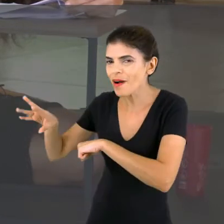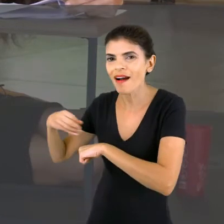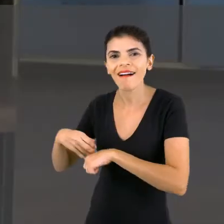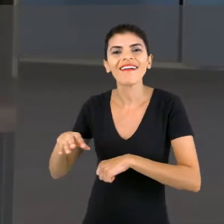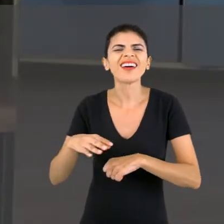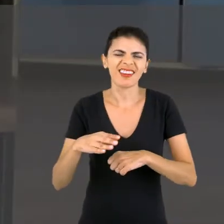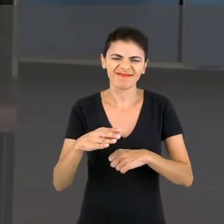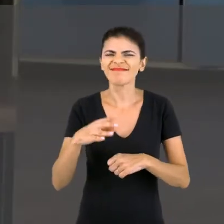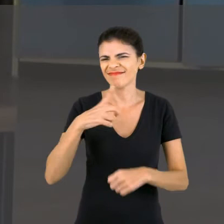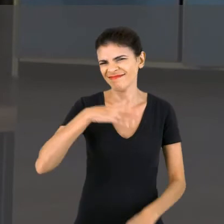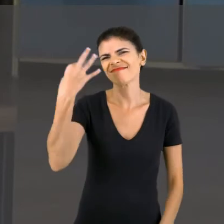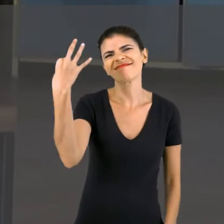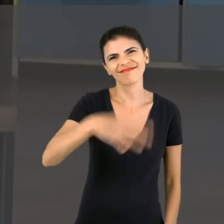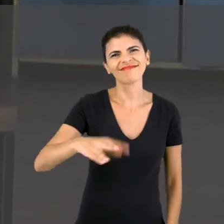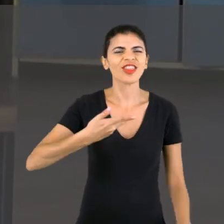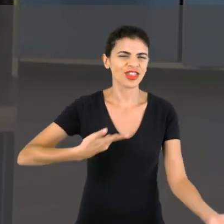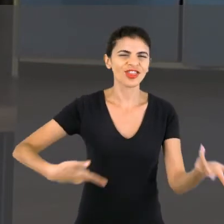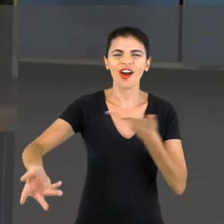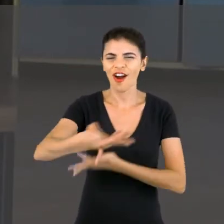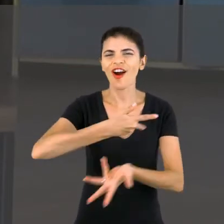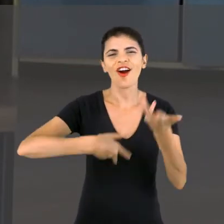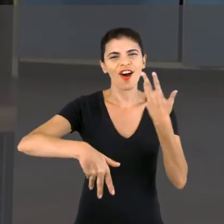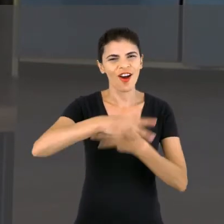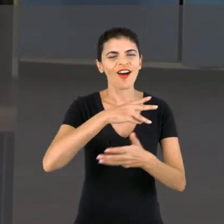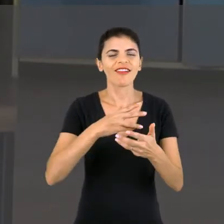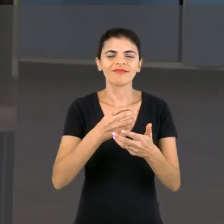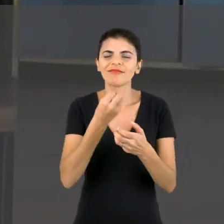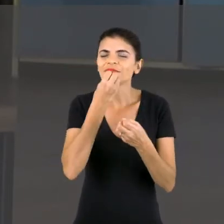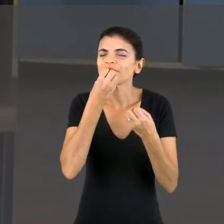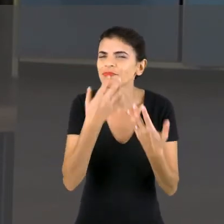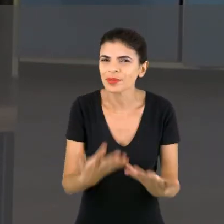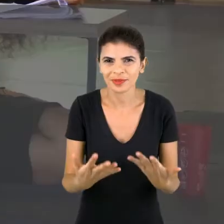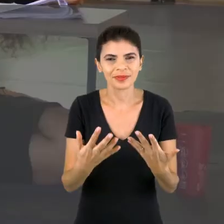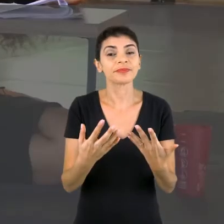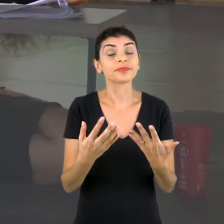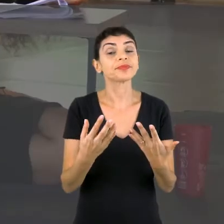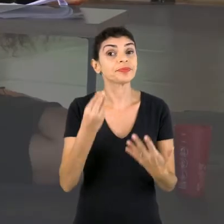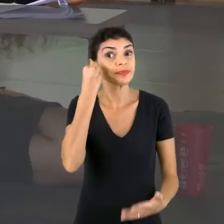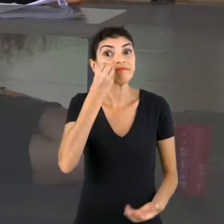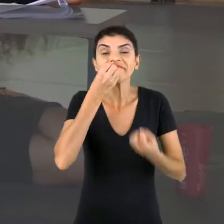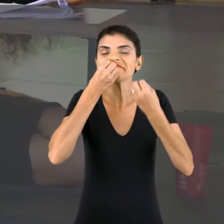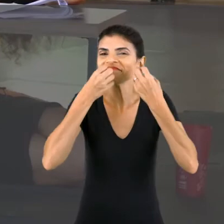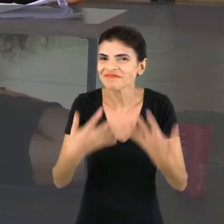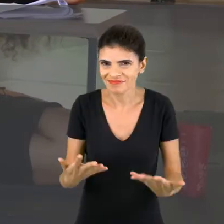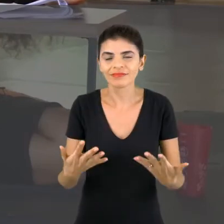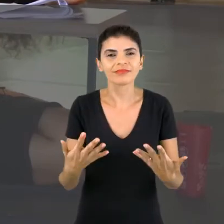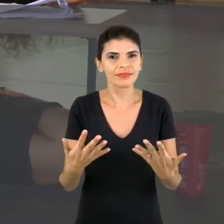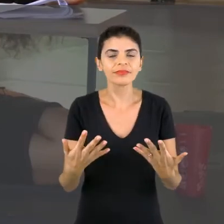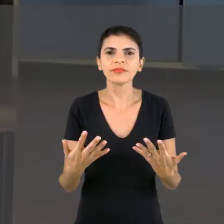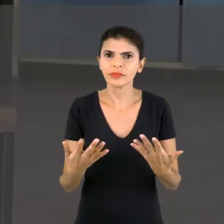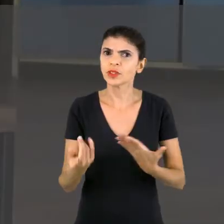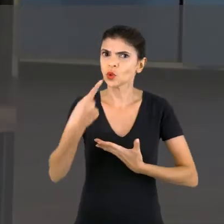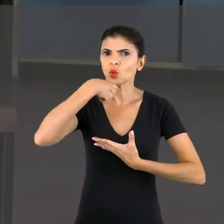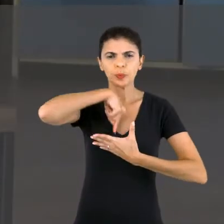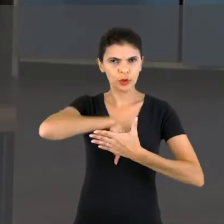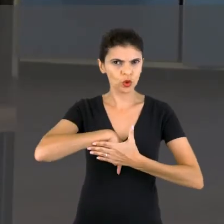isso provavelmente uma troca vai vir desse lugar. E aí eu queria só pontuar que é